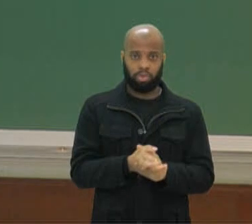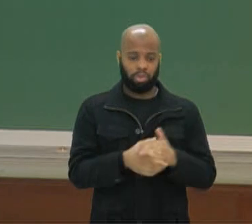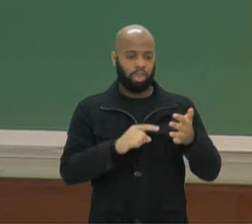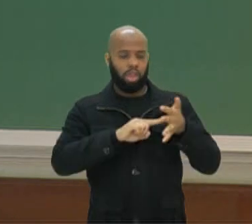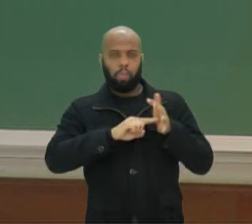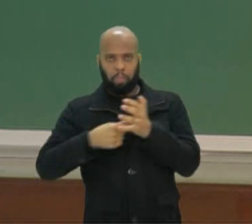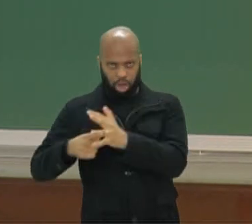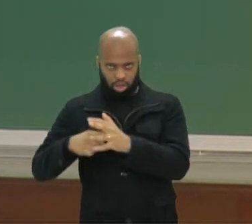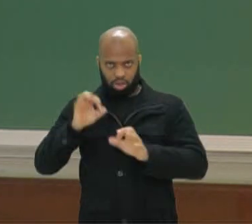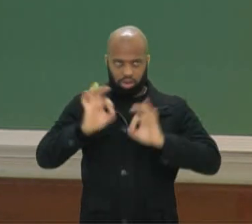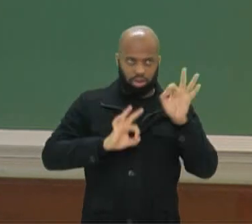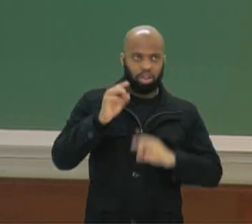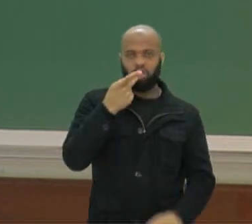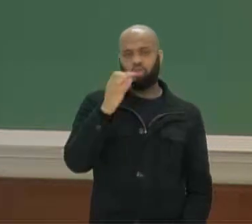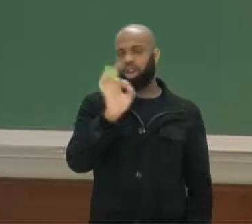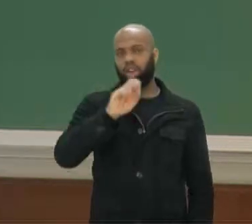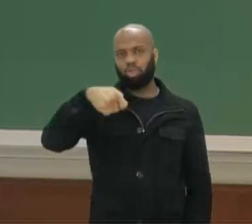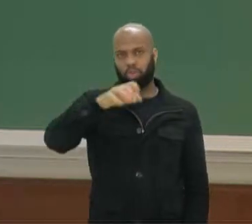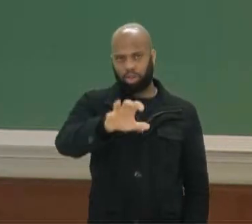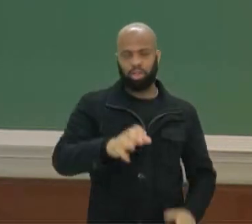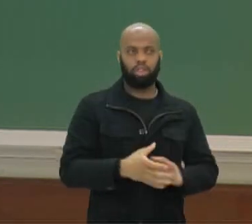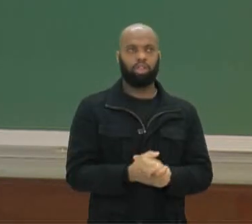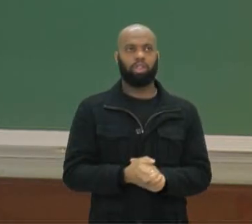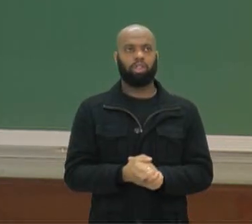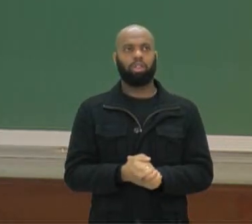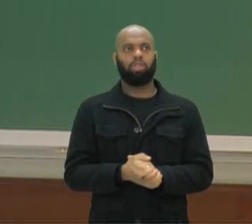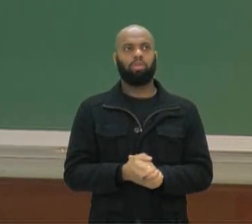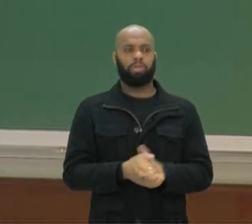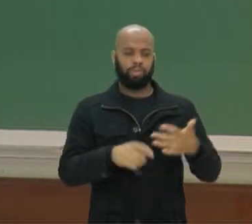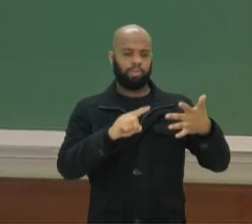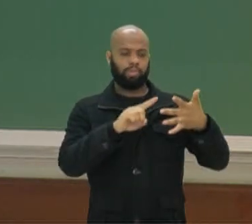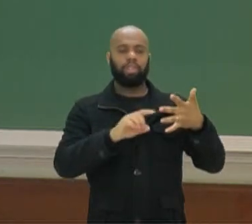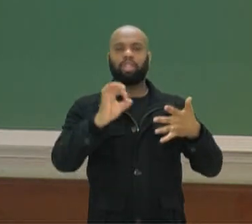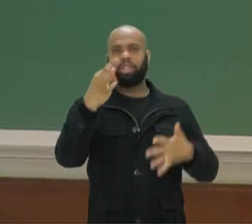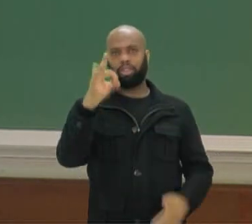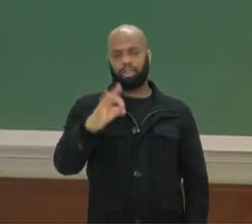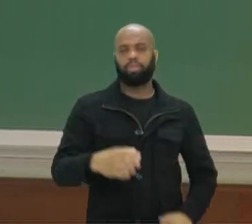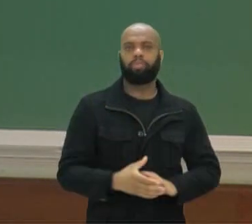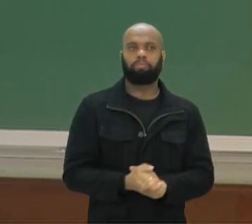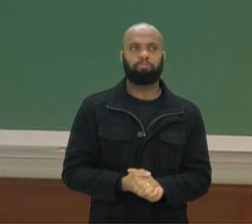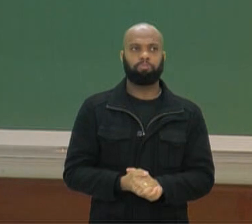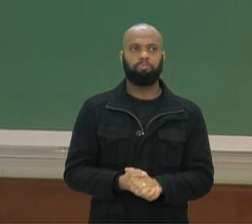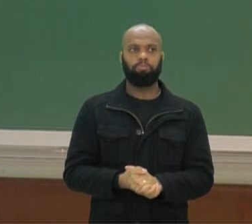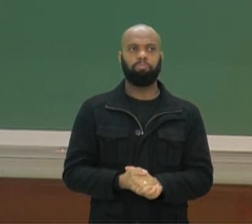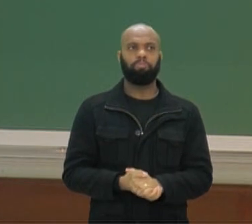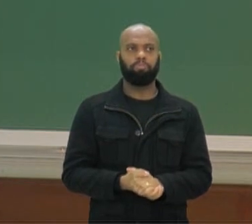não temos informação nenhuma sobre o motor do carro aqui, tá bom? Então é a letra C que é a correta, tá?